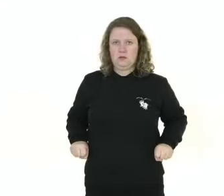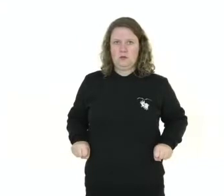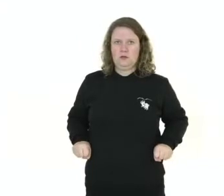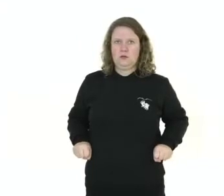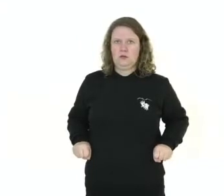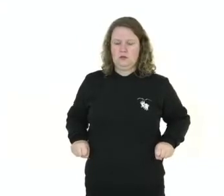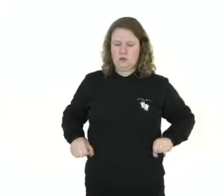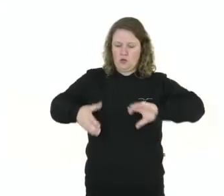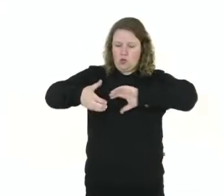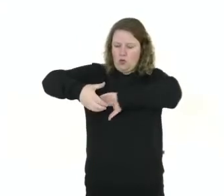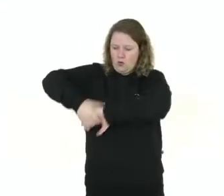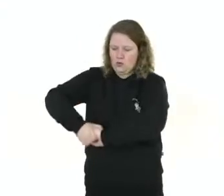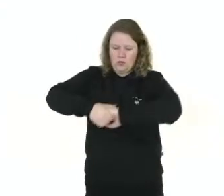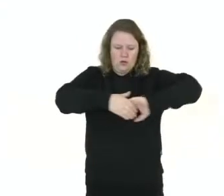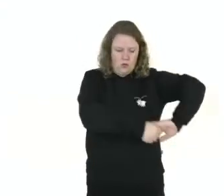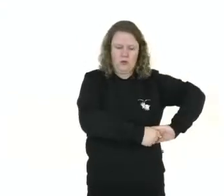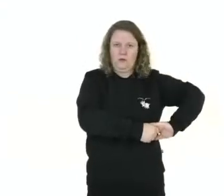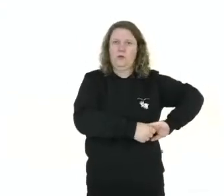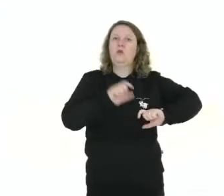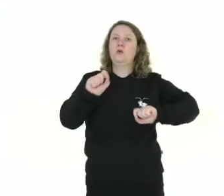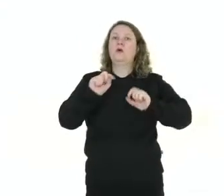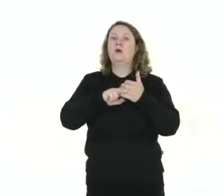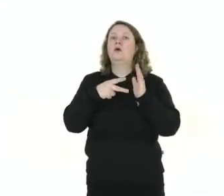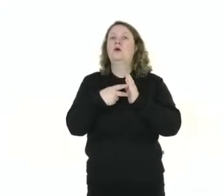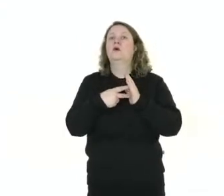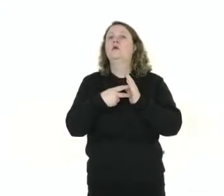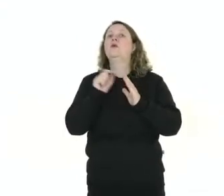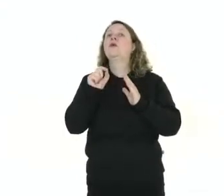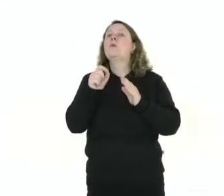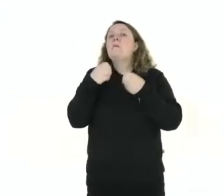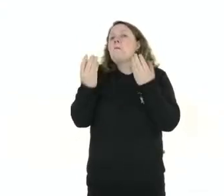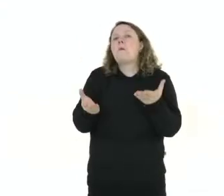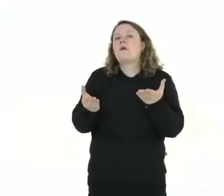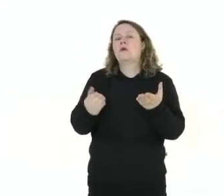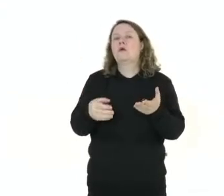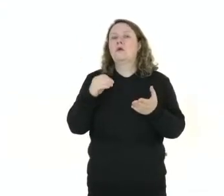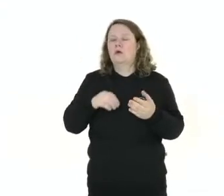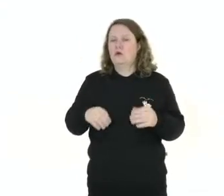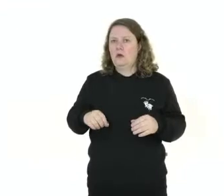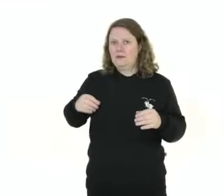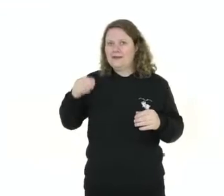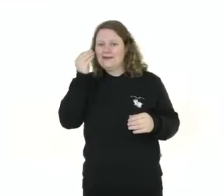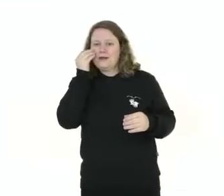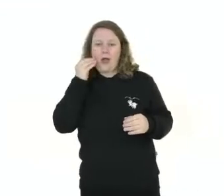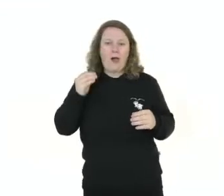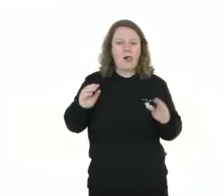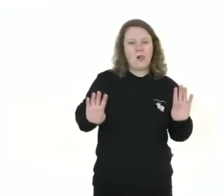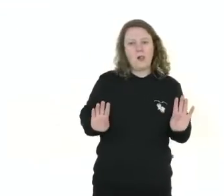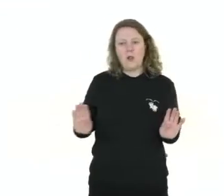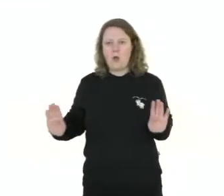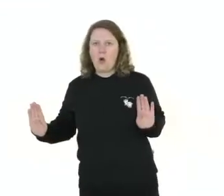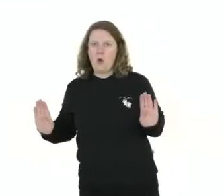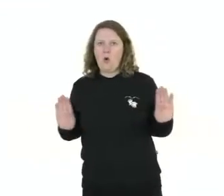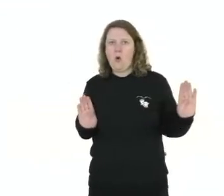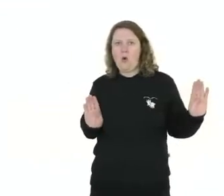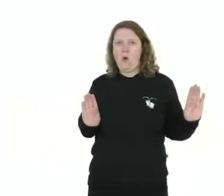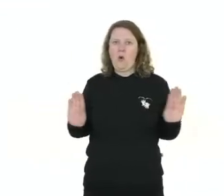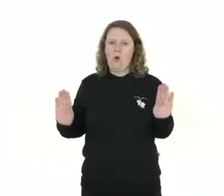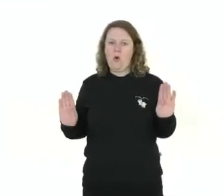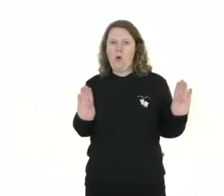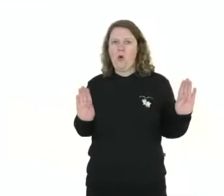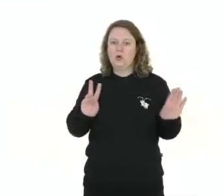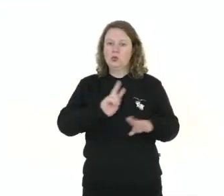do círculo de dentro é ultrapassar o círculo de fora. Já o círculo de fora, que está de mãos dadas, é impedir a saída deles.